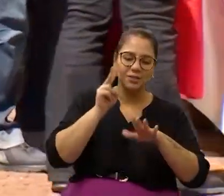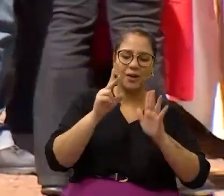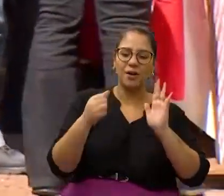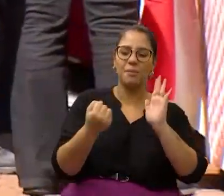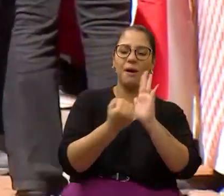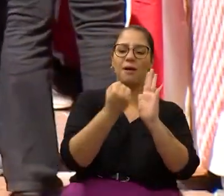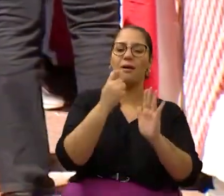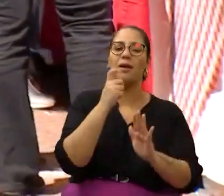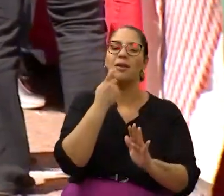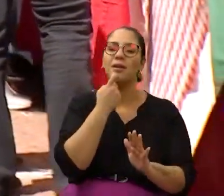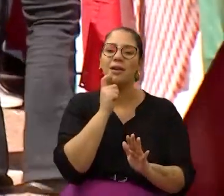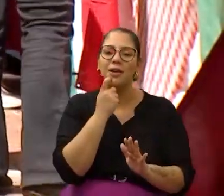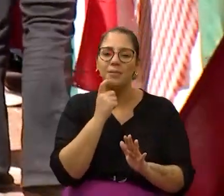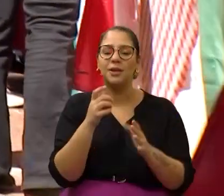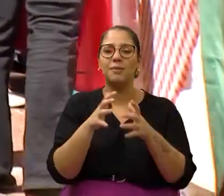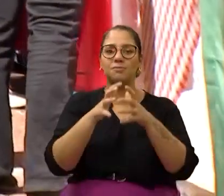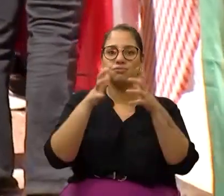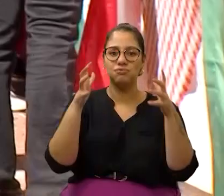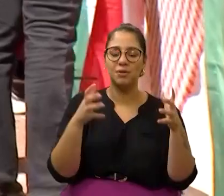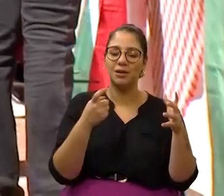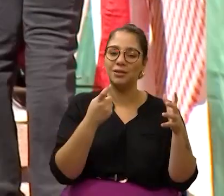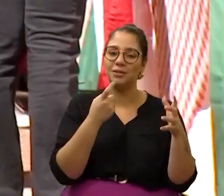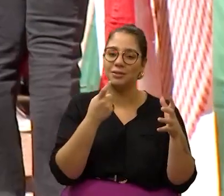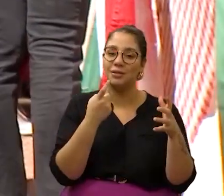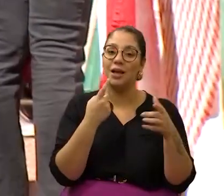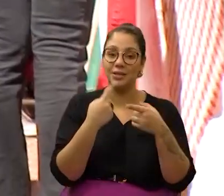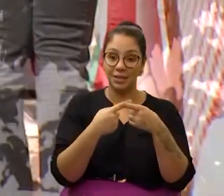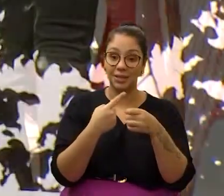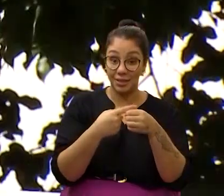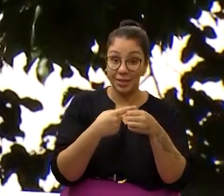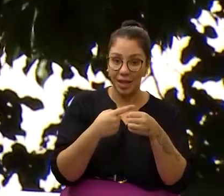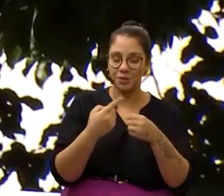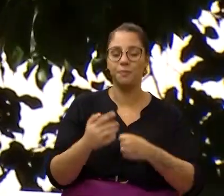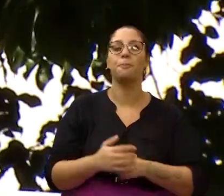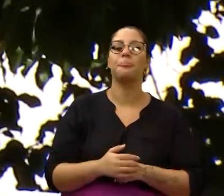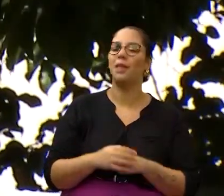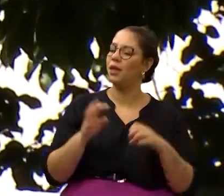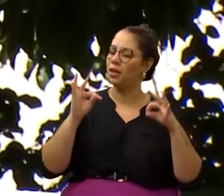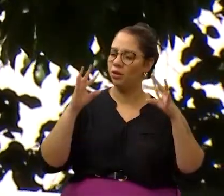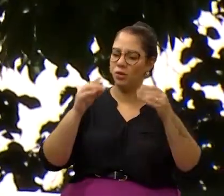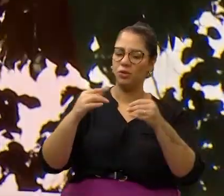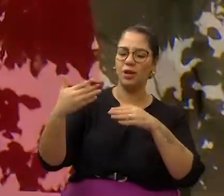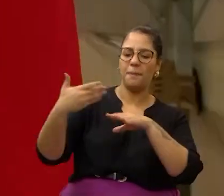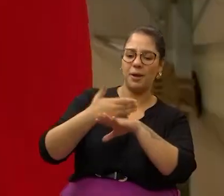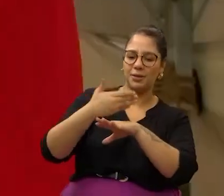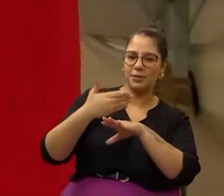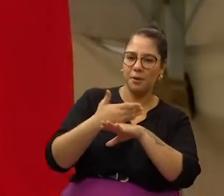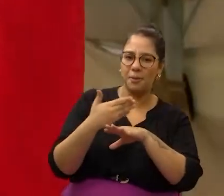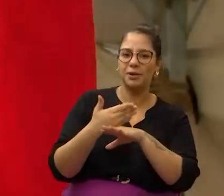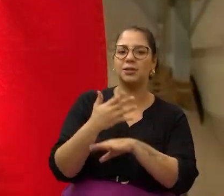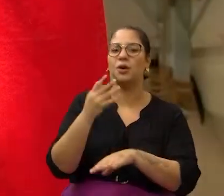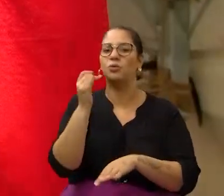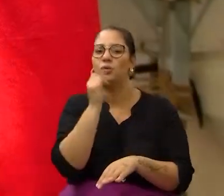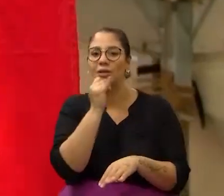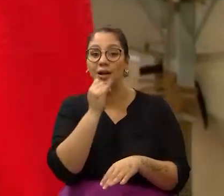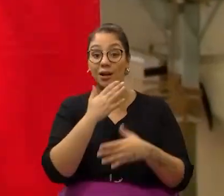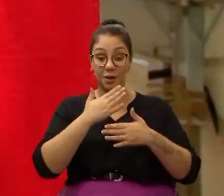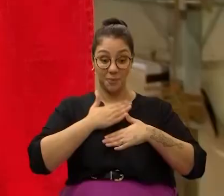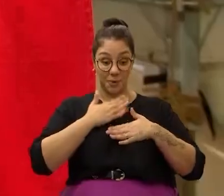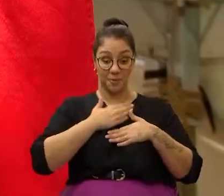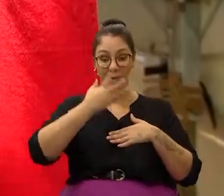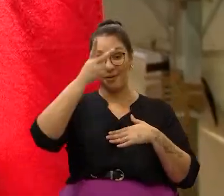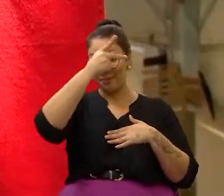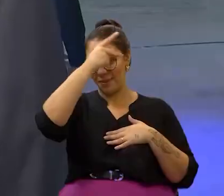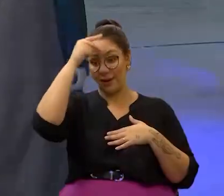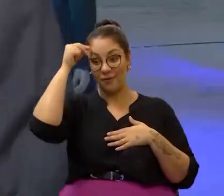de Campinas para construir essa cidade desse tamanho. Cada ponto tem a participação dos italianos e, para mim, pessoalmente, agora